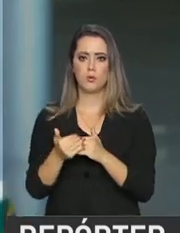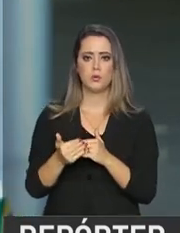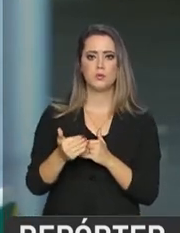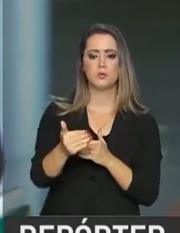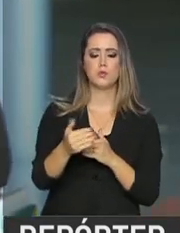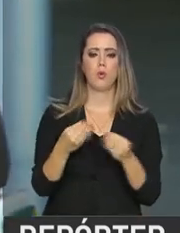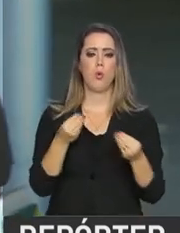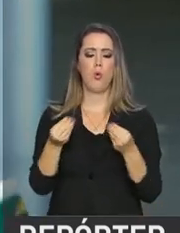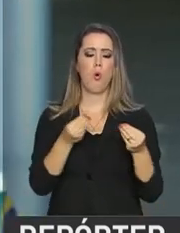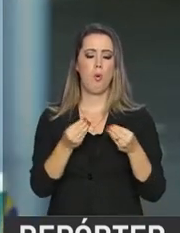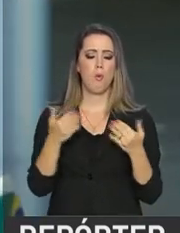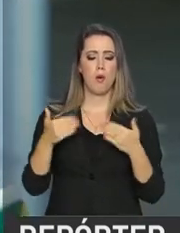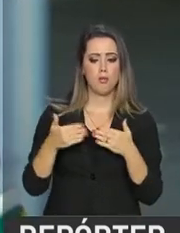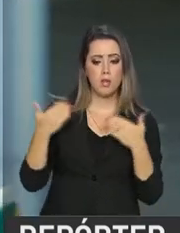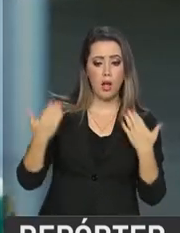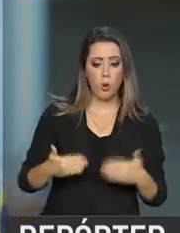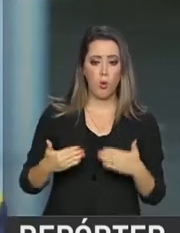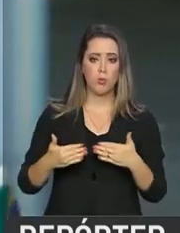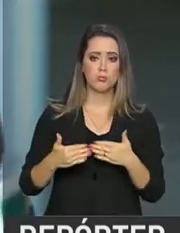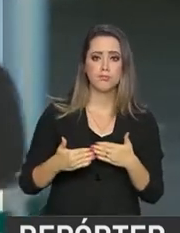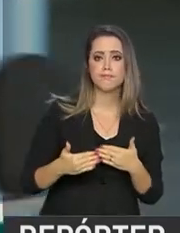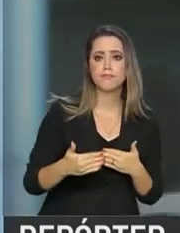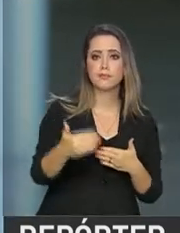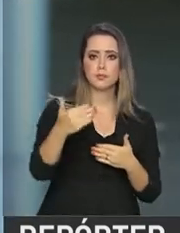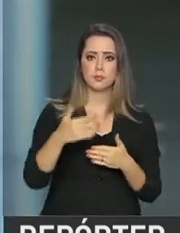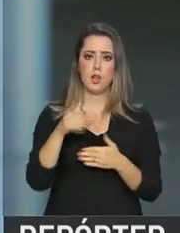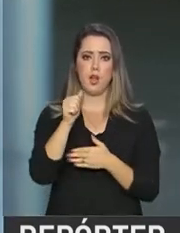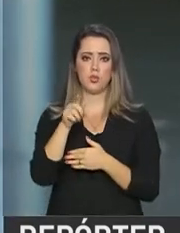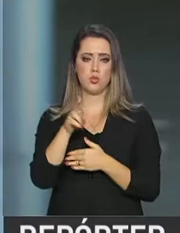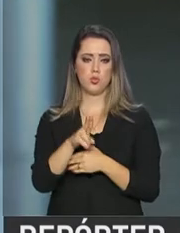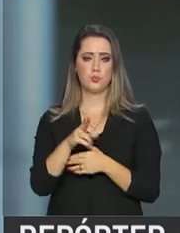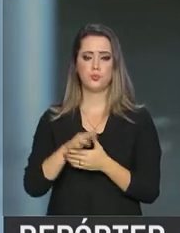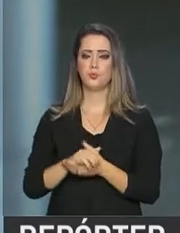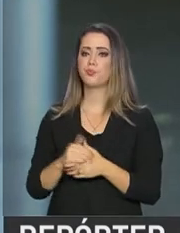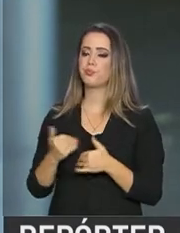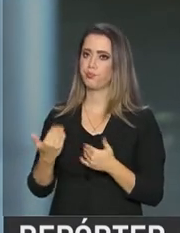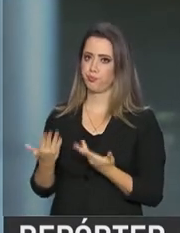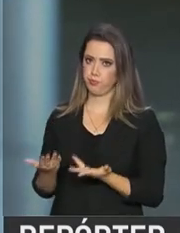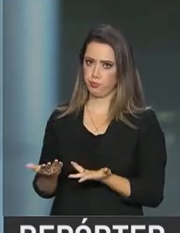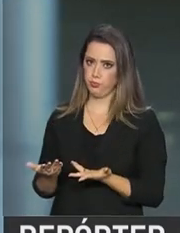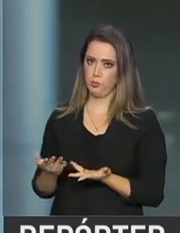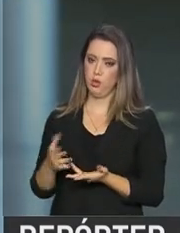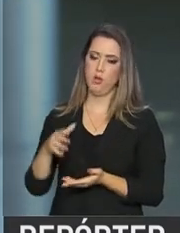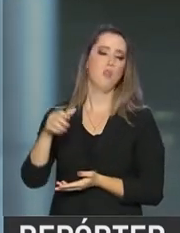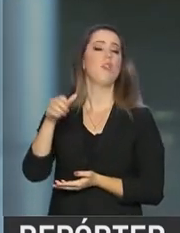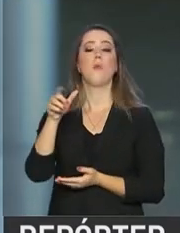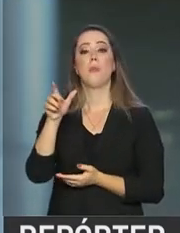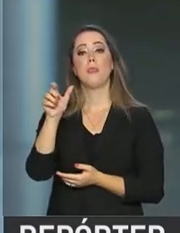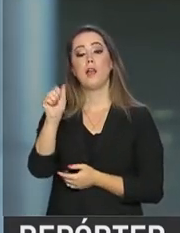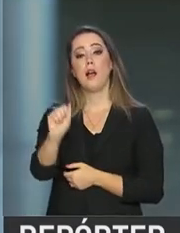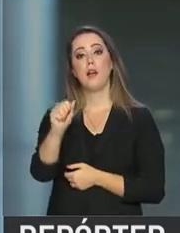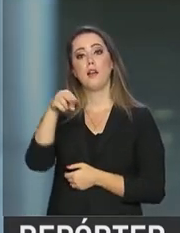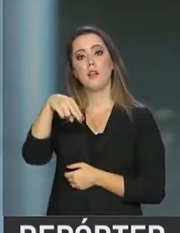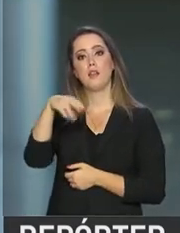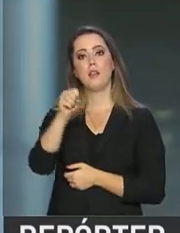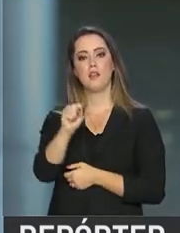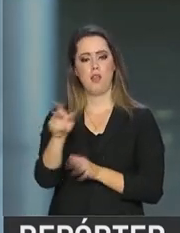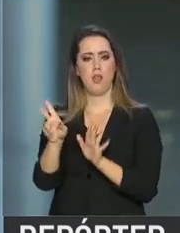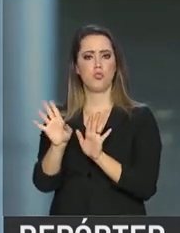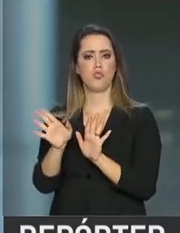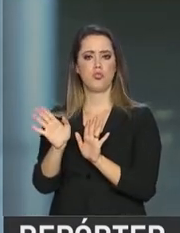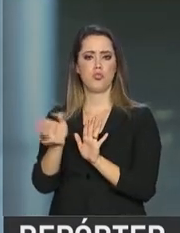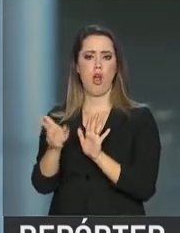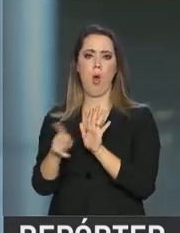como é que vai ser daqui pra frente o trabalho da jil bom agência nacional de saúde já têm um sistema em que de alguma forma